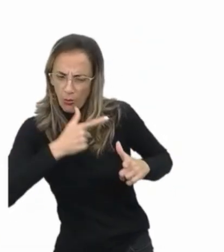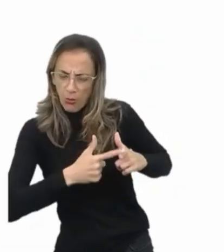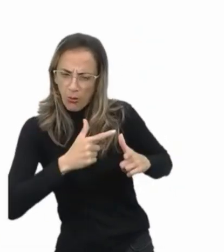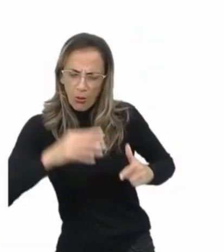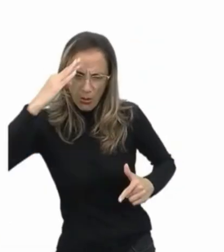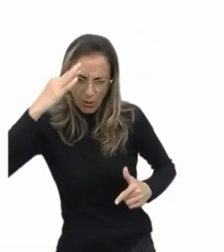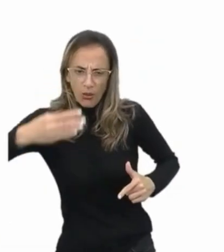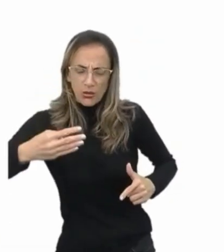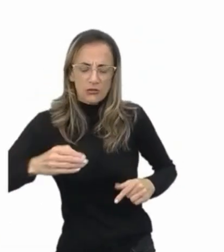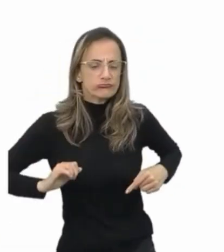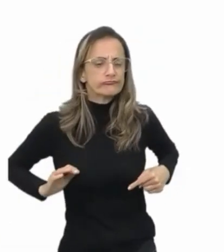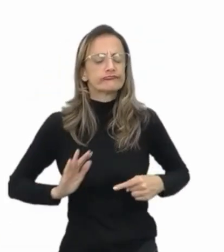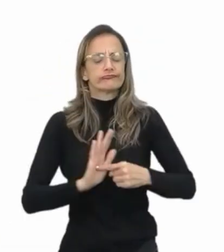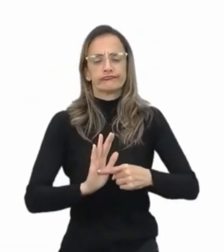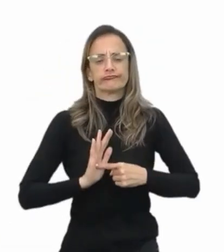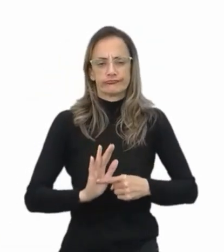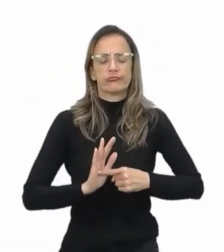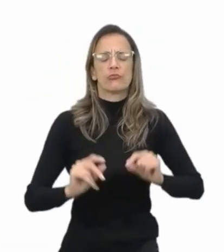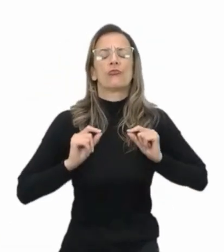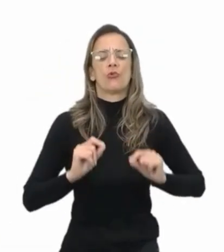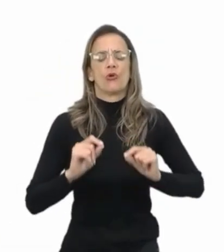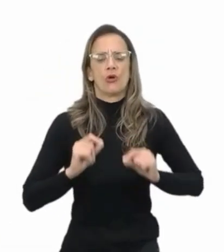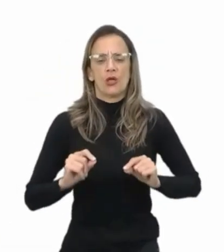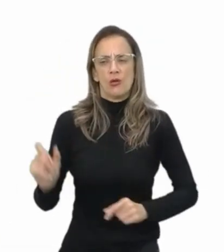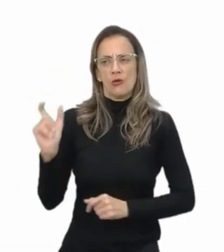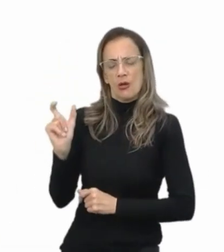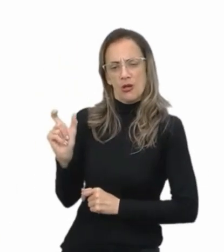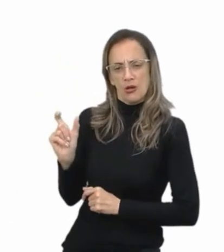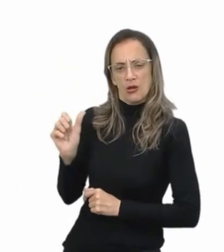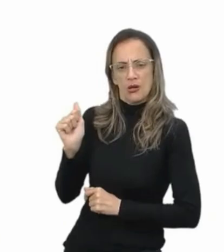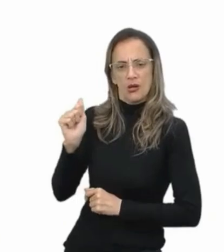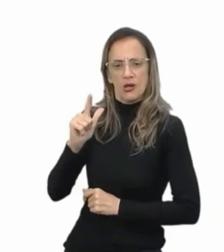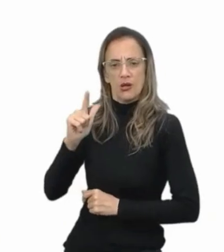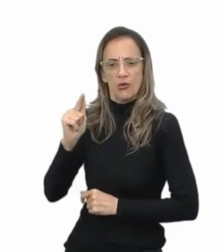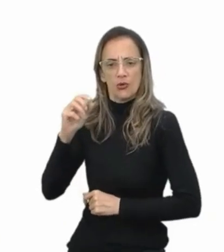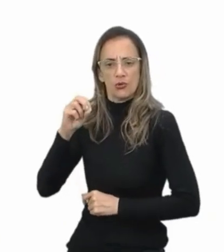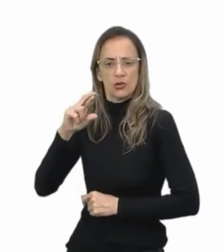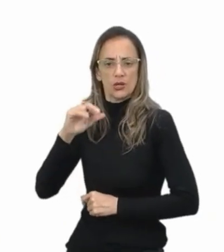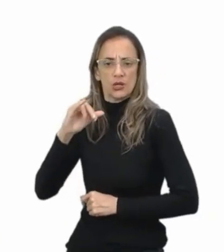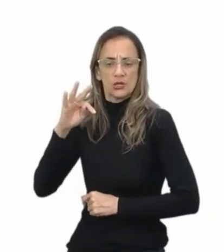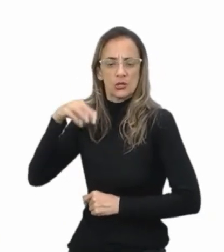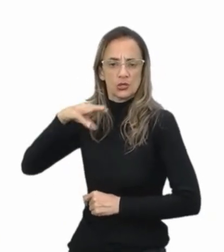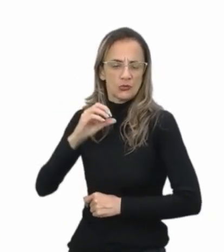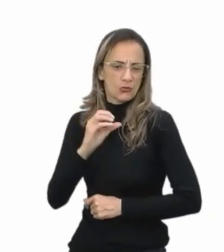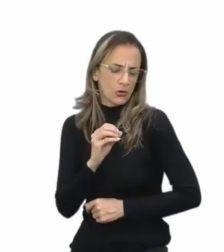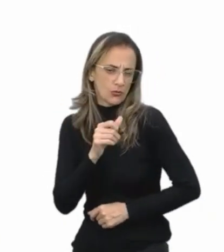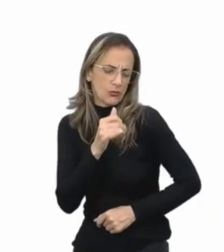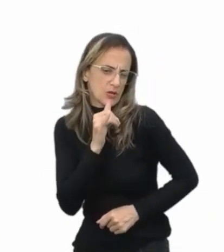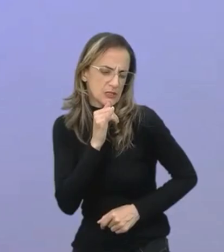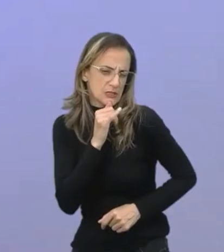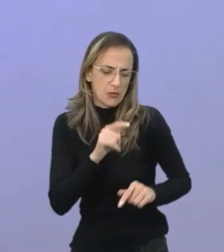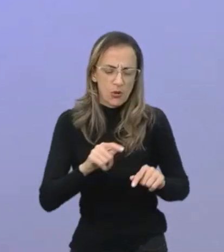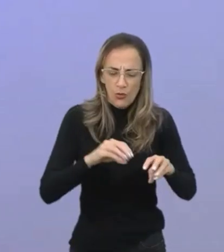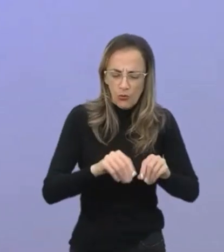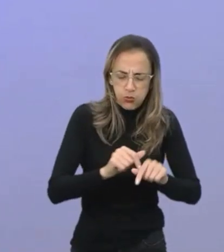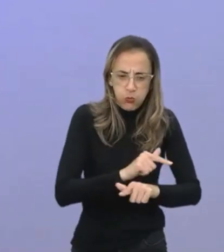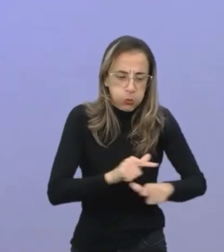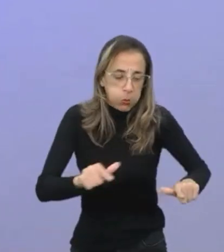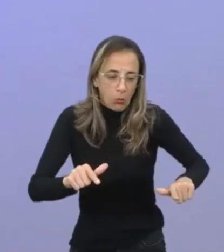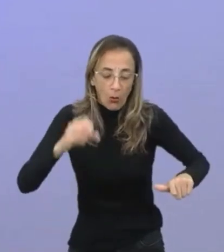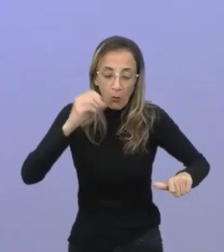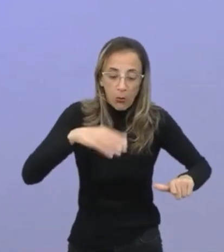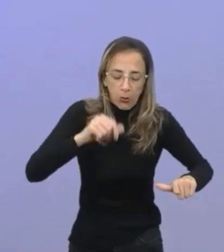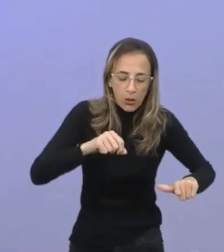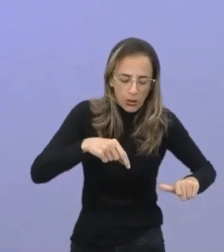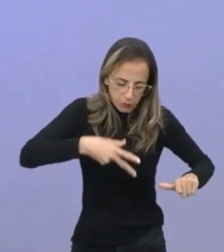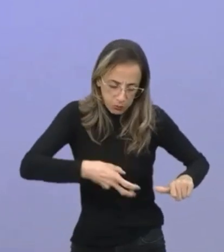Então, mostra ali o algoritmo do nosso projeto. Por exemplo, aí, ó, terra seca, nenhuma umidade detectada no solo. E aí o que vai